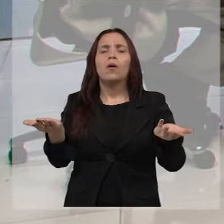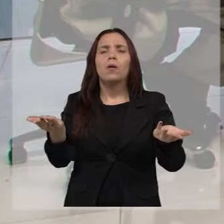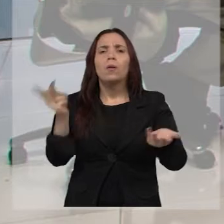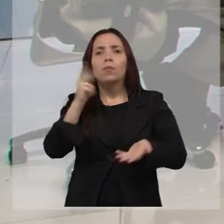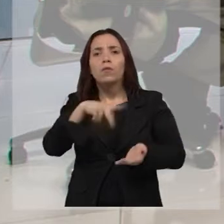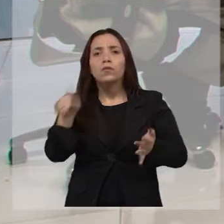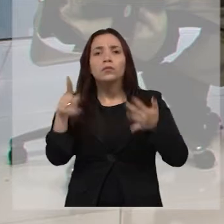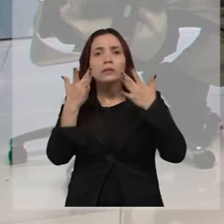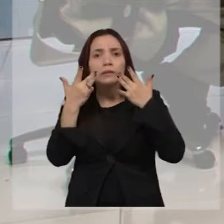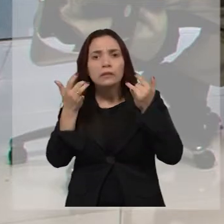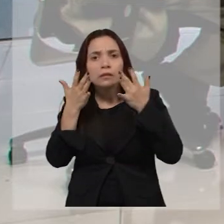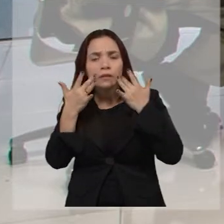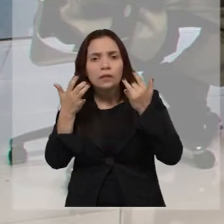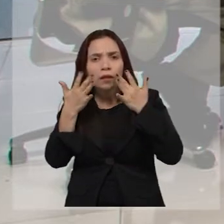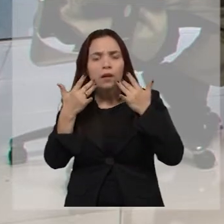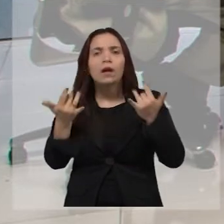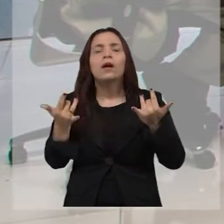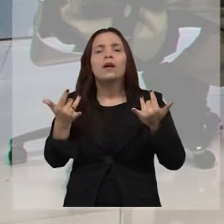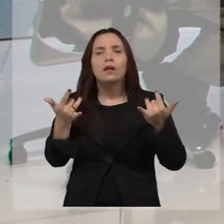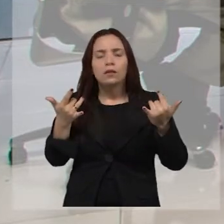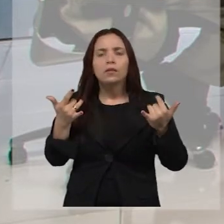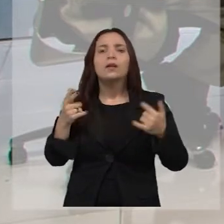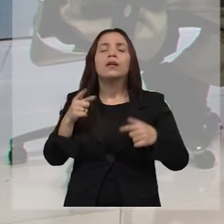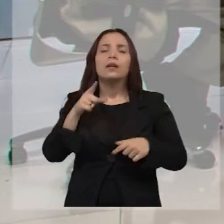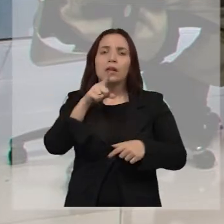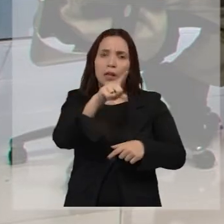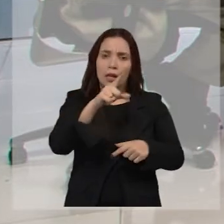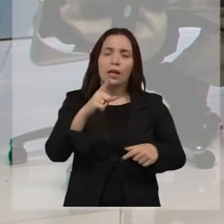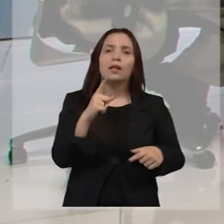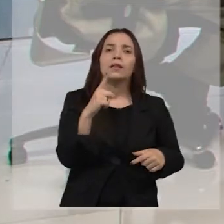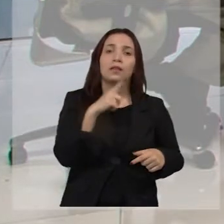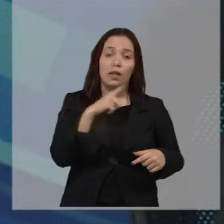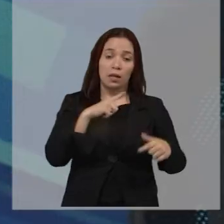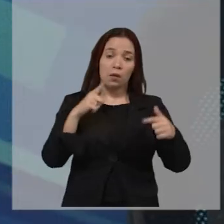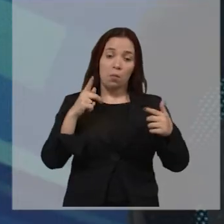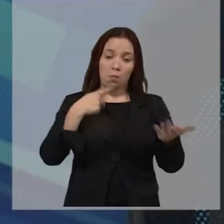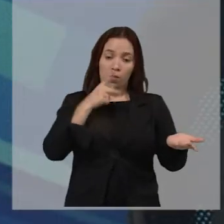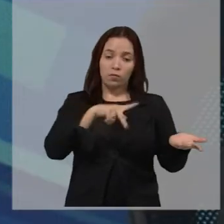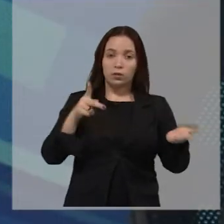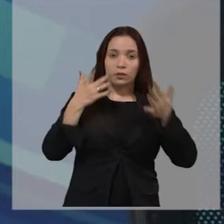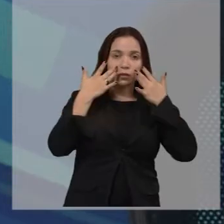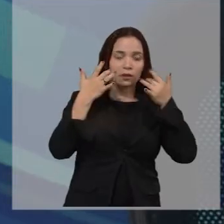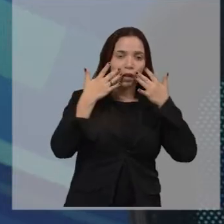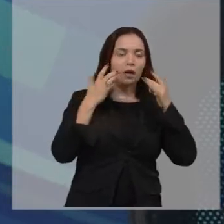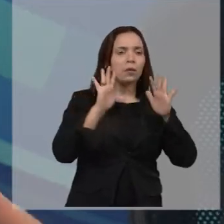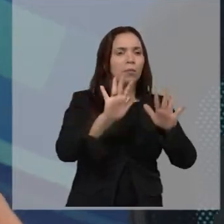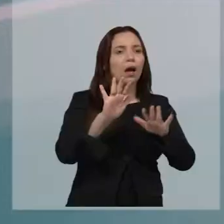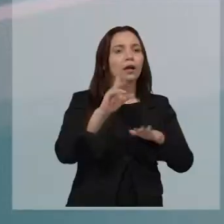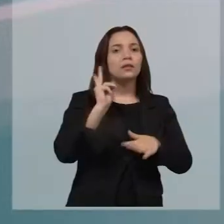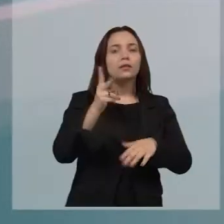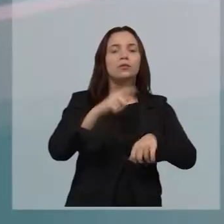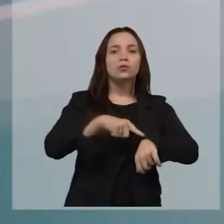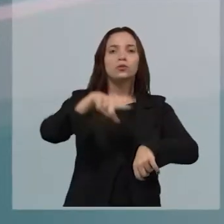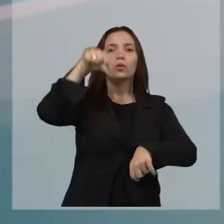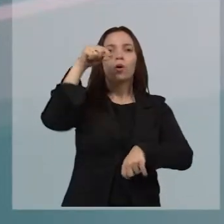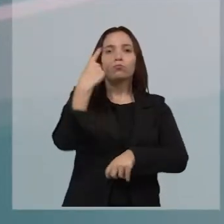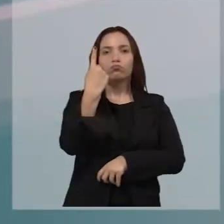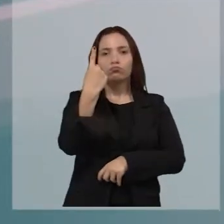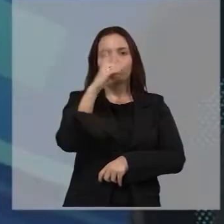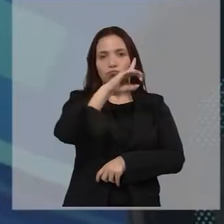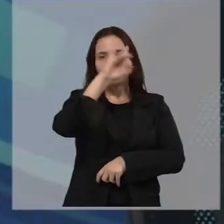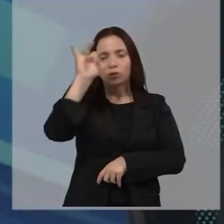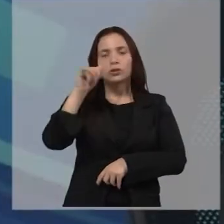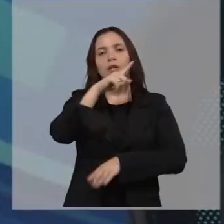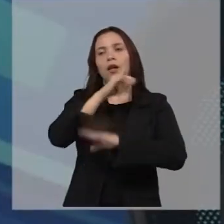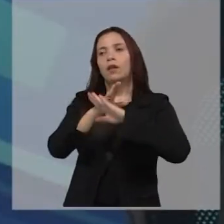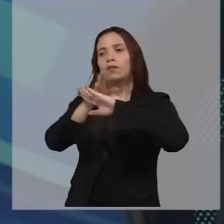lá ajudar. Nossa professora de teatro é uma delas, né? Ela tem uma rotina de trabalho, ela vive do teatro, mas ela sai, disponibiliza um dia, uma tarde